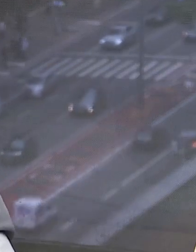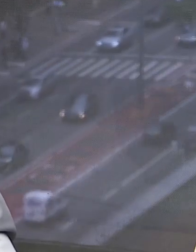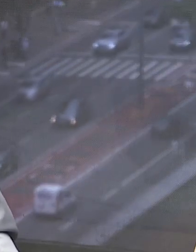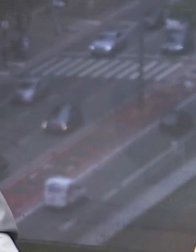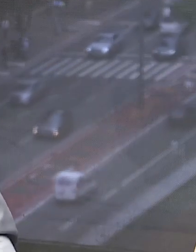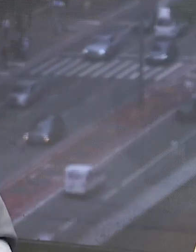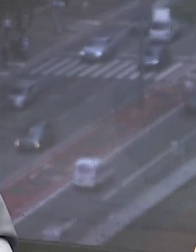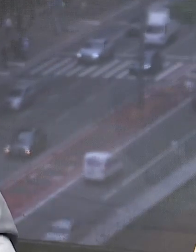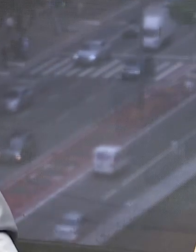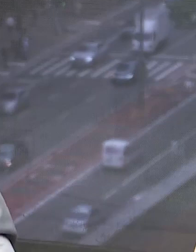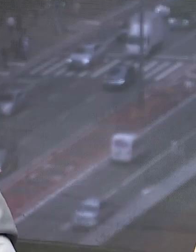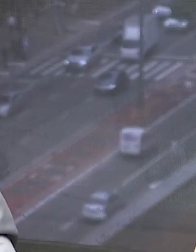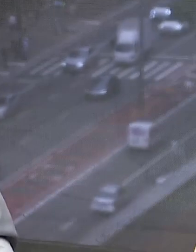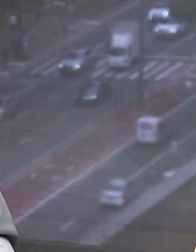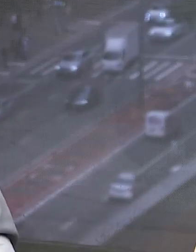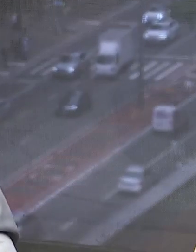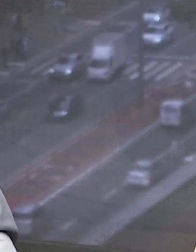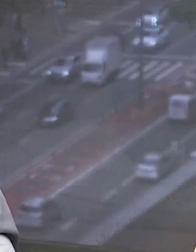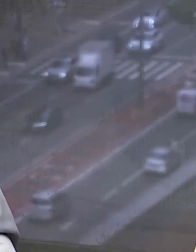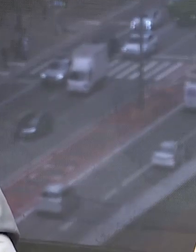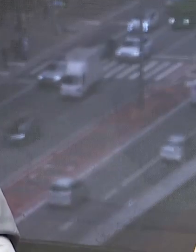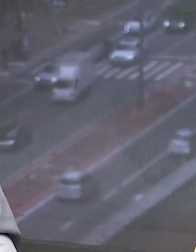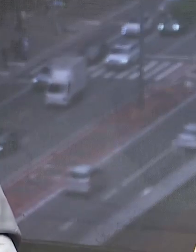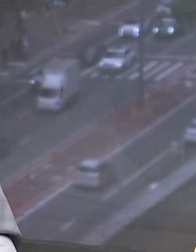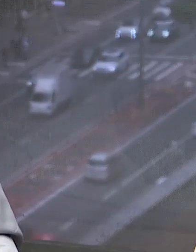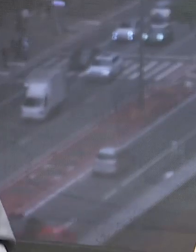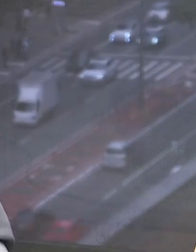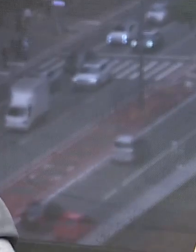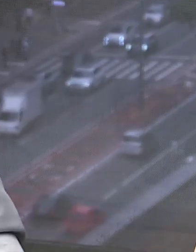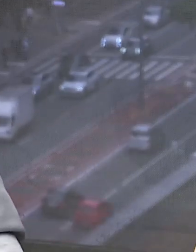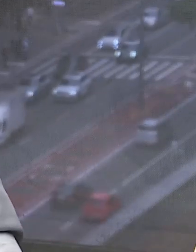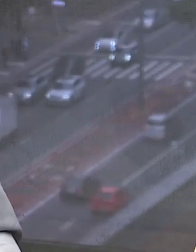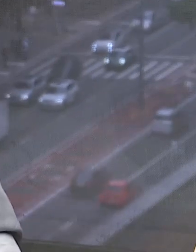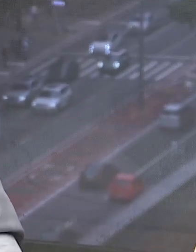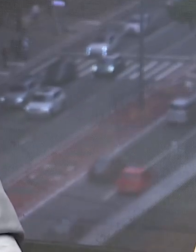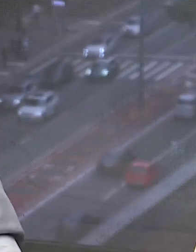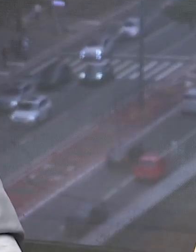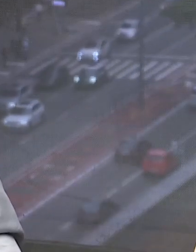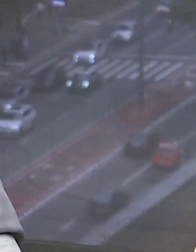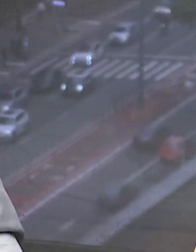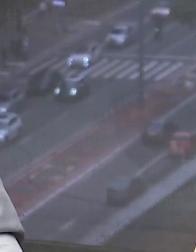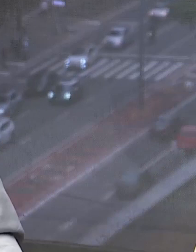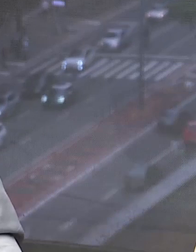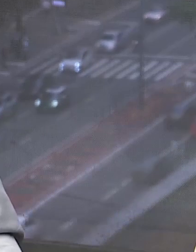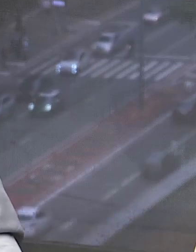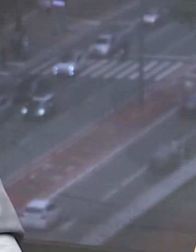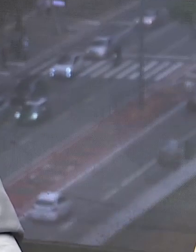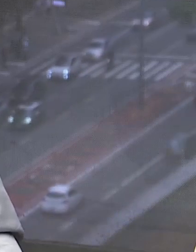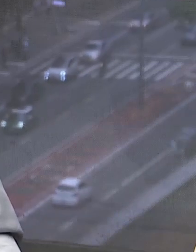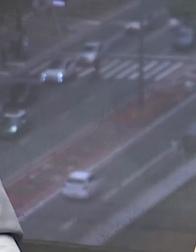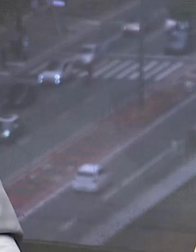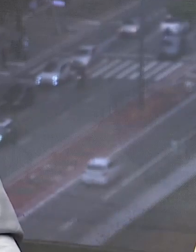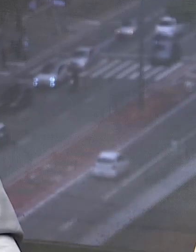Conselho de Participação Social e o Sistema de Participação Social Interministerial. A cerimônia de assinatura dos decretos aconteceu